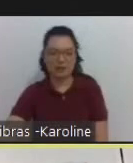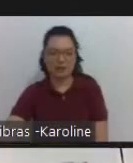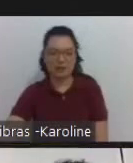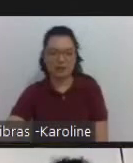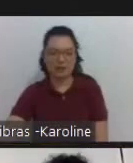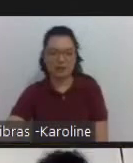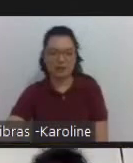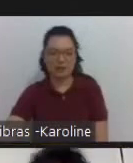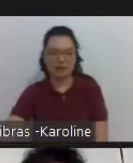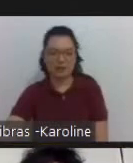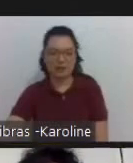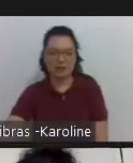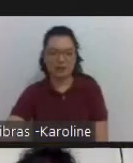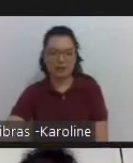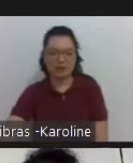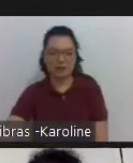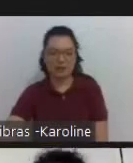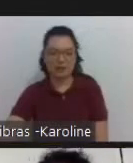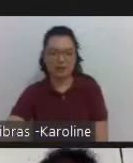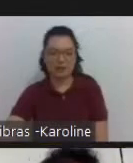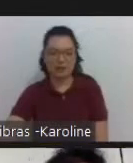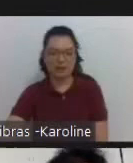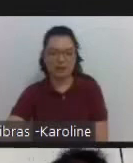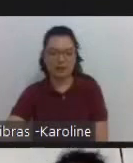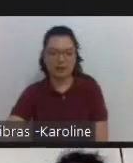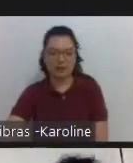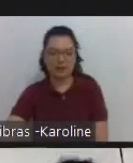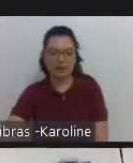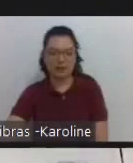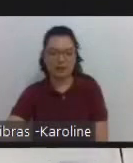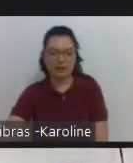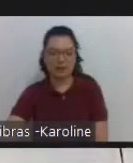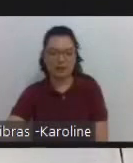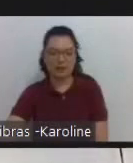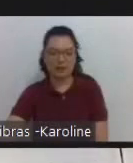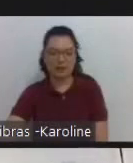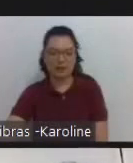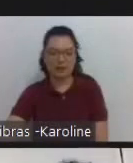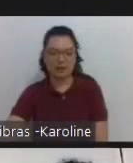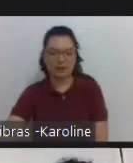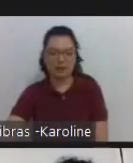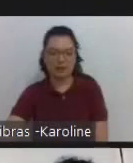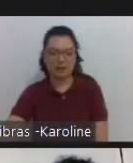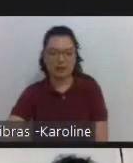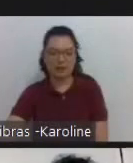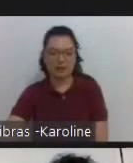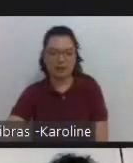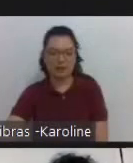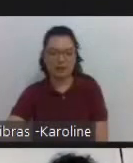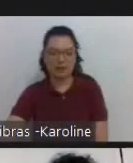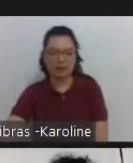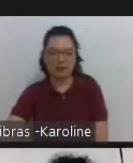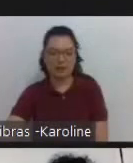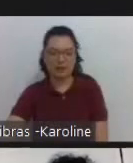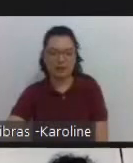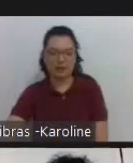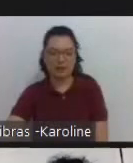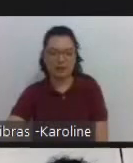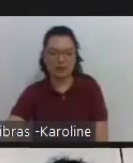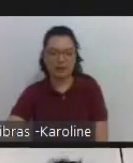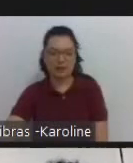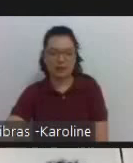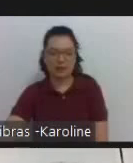Parabéns, todo mundo. Tchau. Vou lá ver como é que é a festa. Vamos à festa. A gente também está querendo saber. É uma